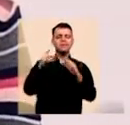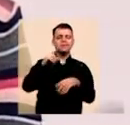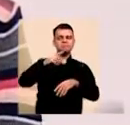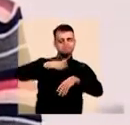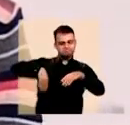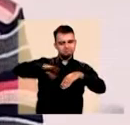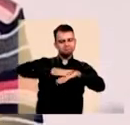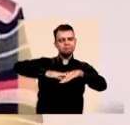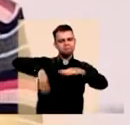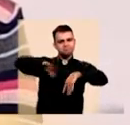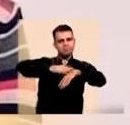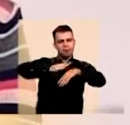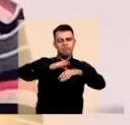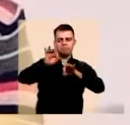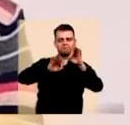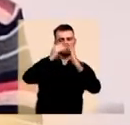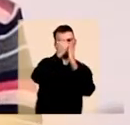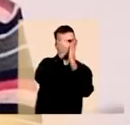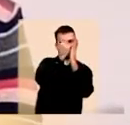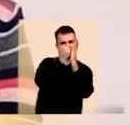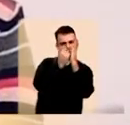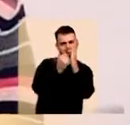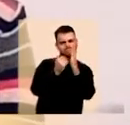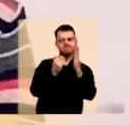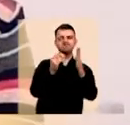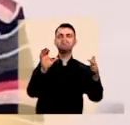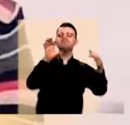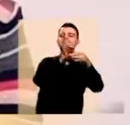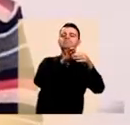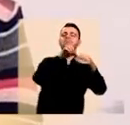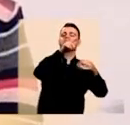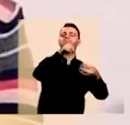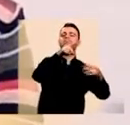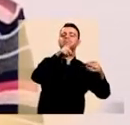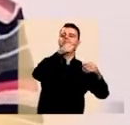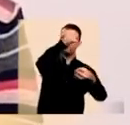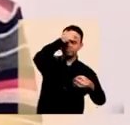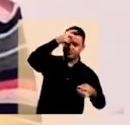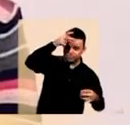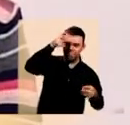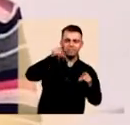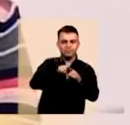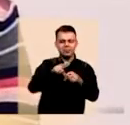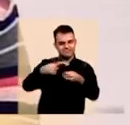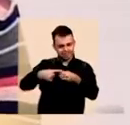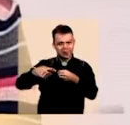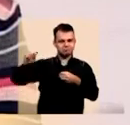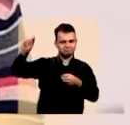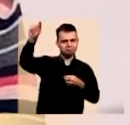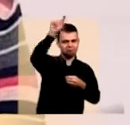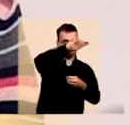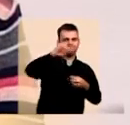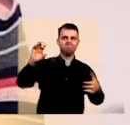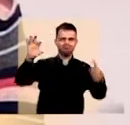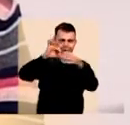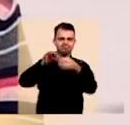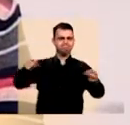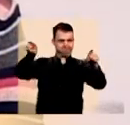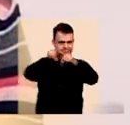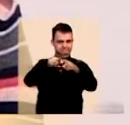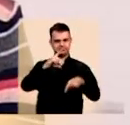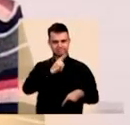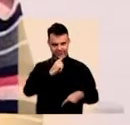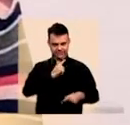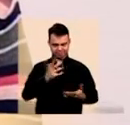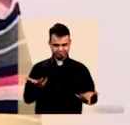agenda que a gente faz com a rede pública, tanto de Rio Preto quanto da região, né? E